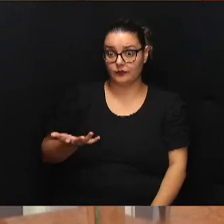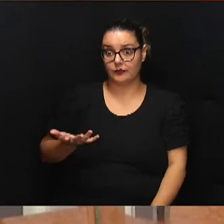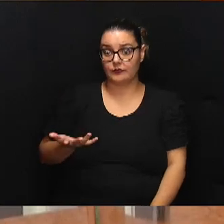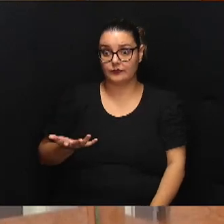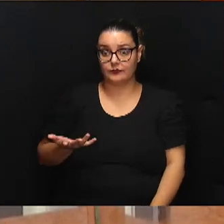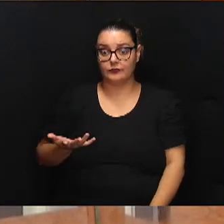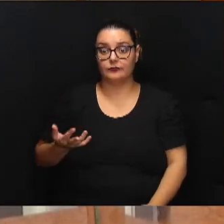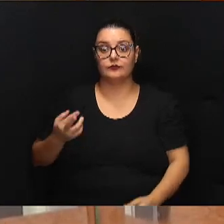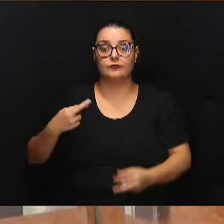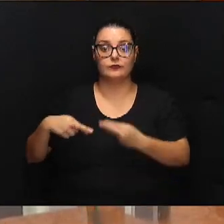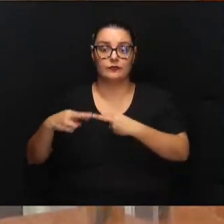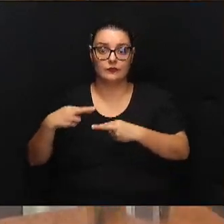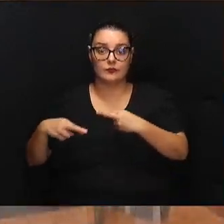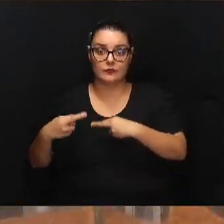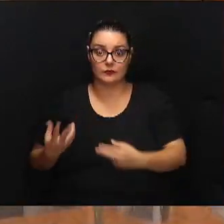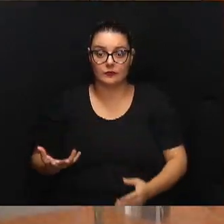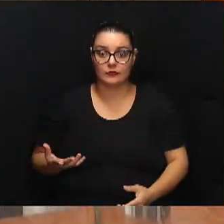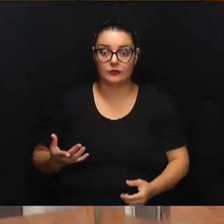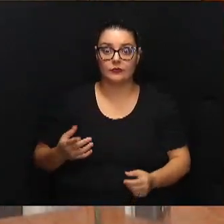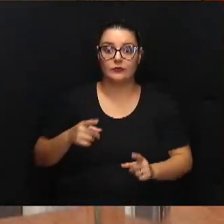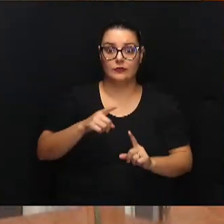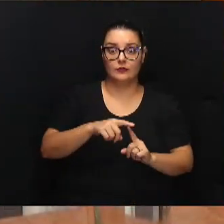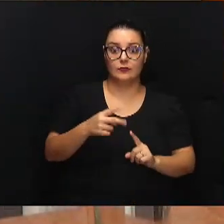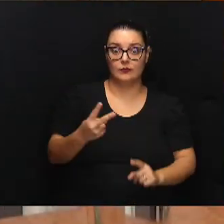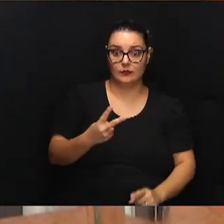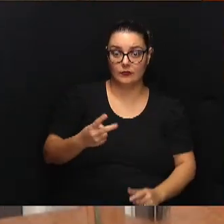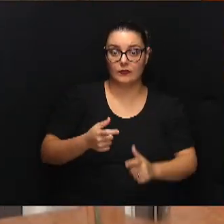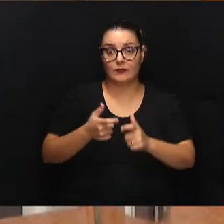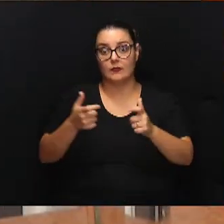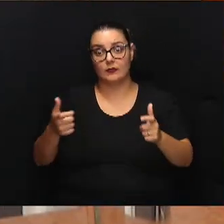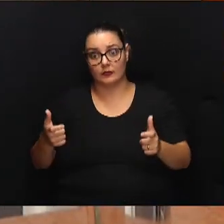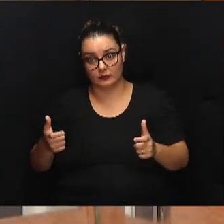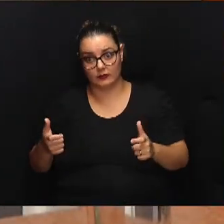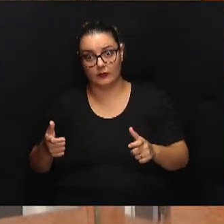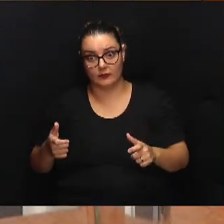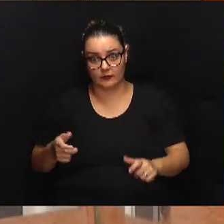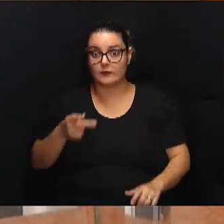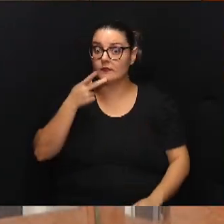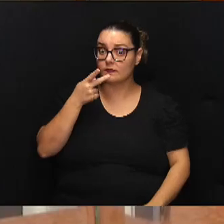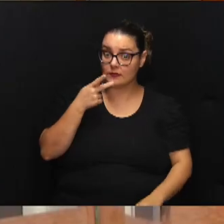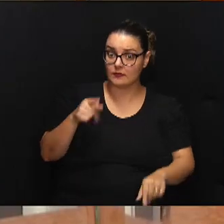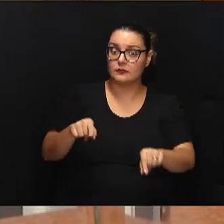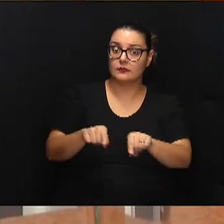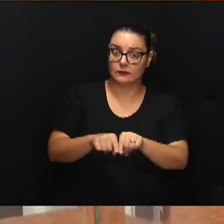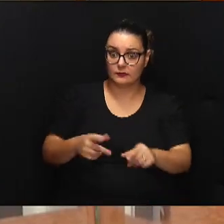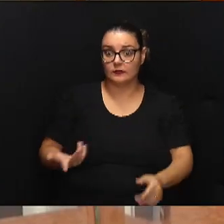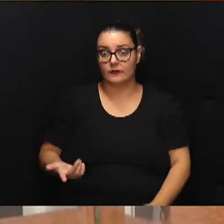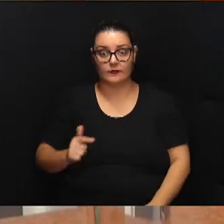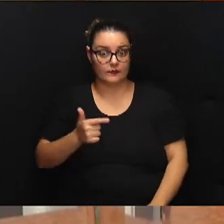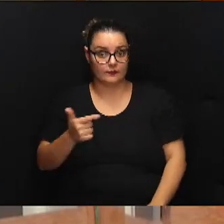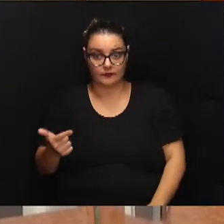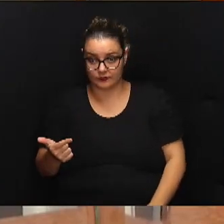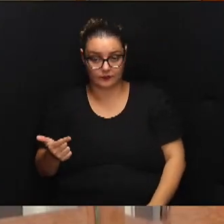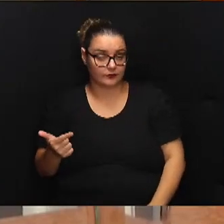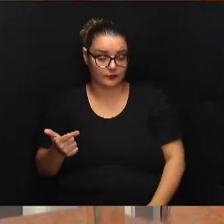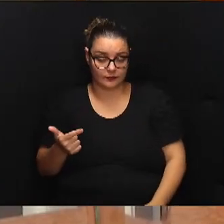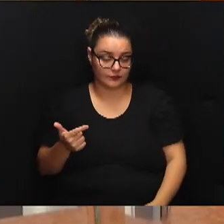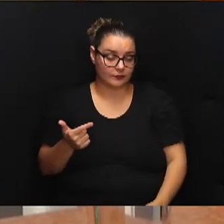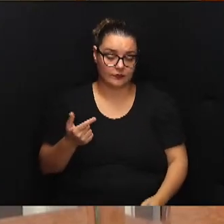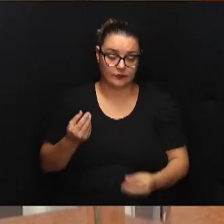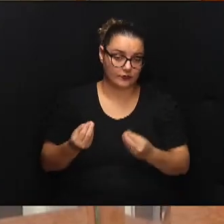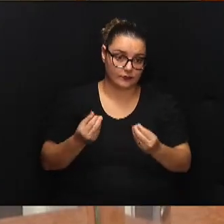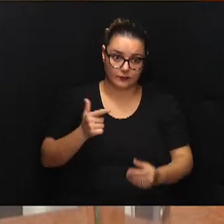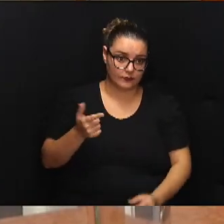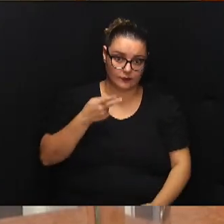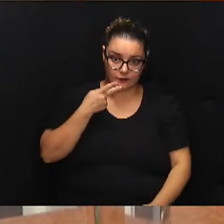já associa com o diabetes tipo 2, que é a maior parte dos casos. Vamos falar disso também, porque não tem como não falar, dado